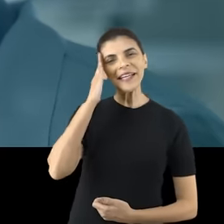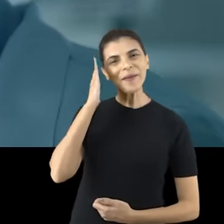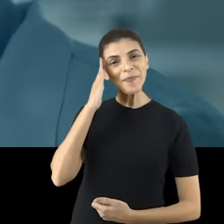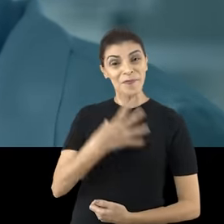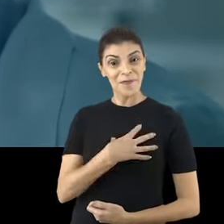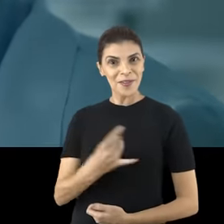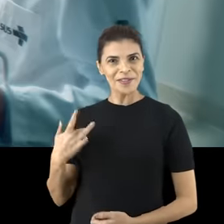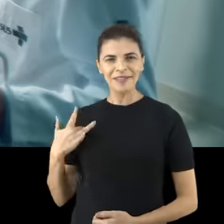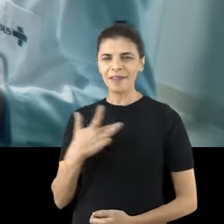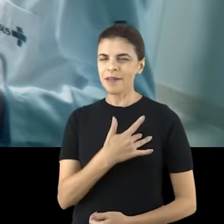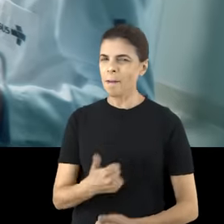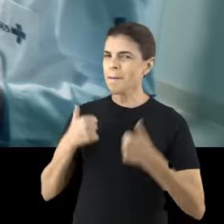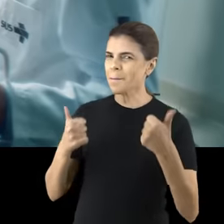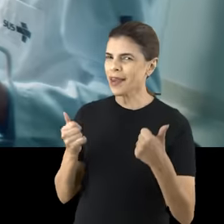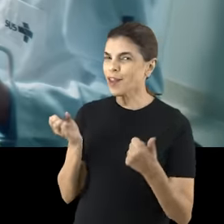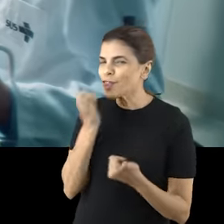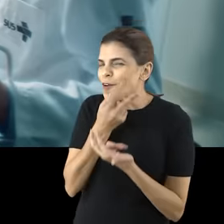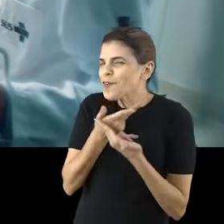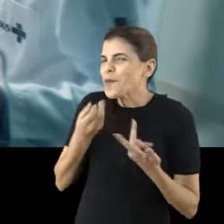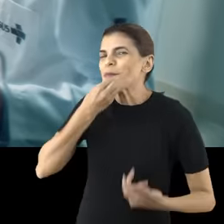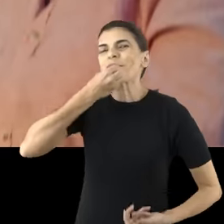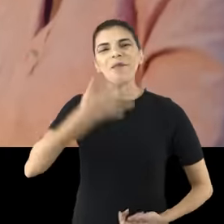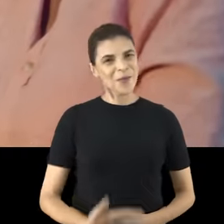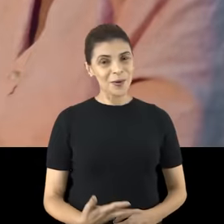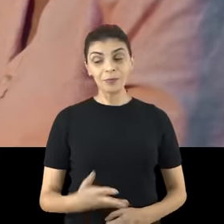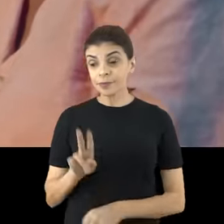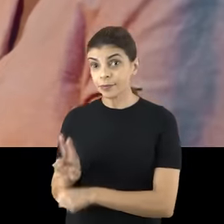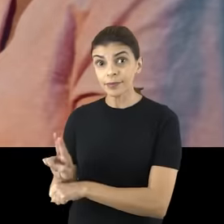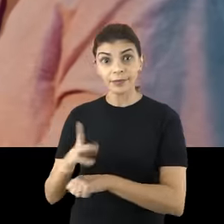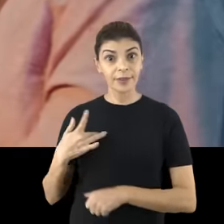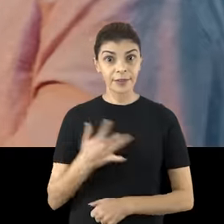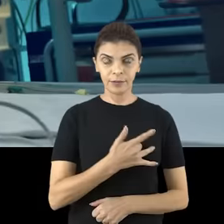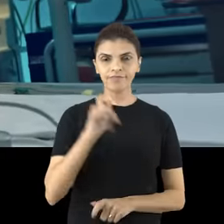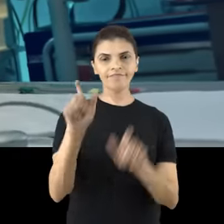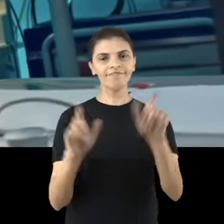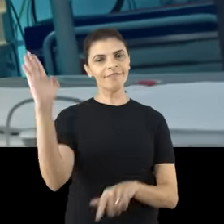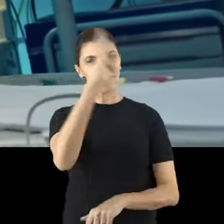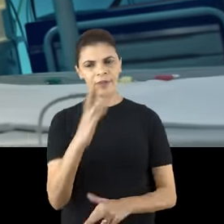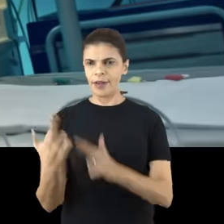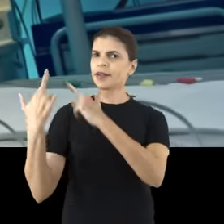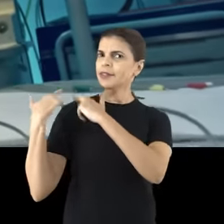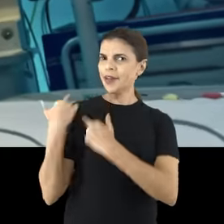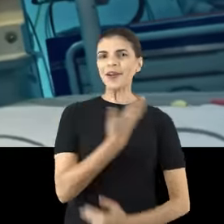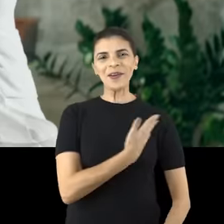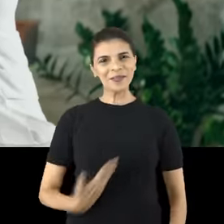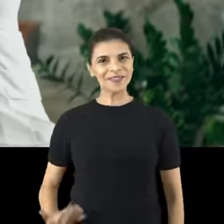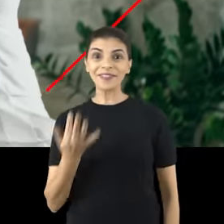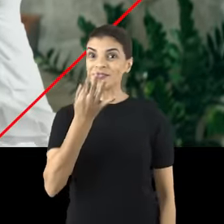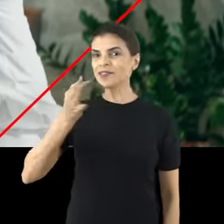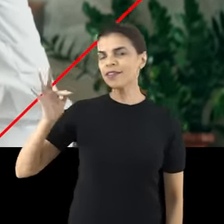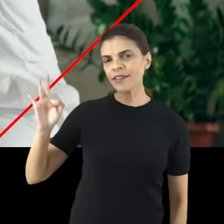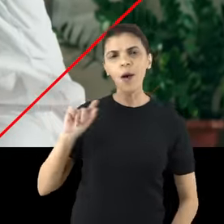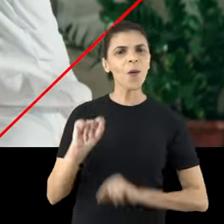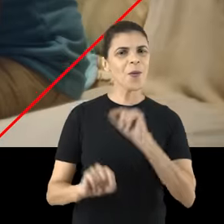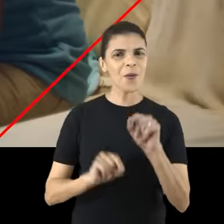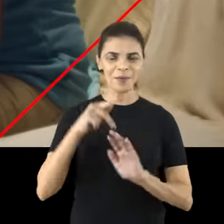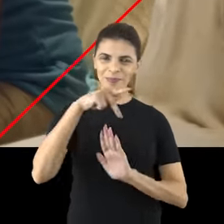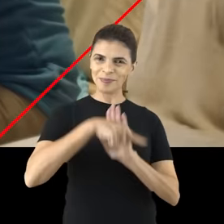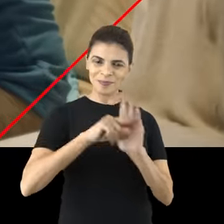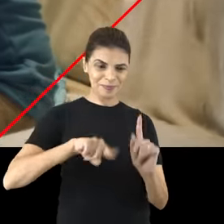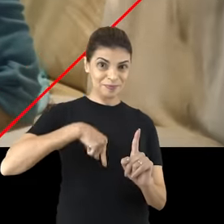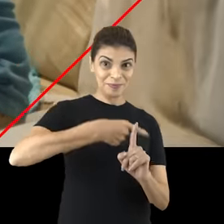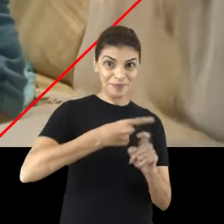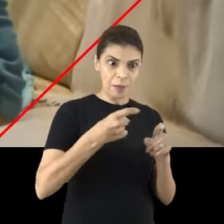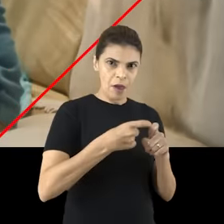Tem notícia melhor do que saber que seu filho tá saudável? Cuidar da saúde dos brasileiros é uma das maiores missões do governo federal. Por isso,